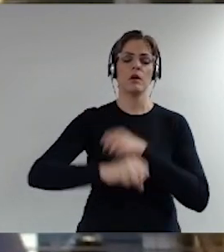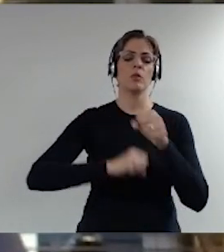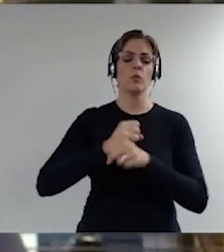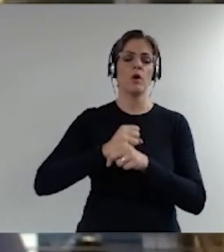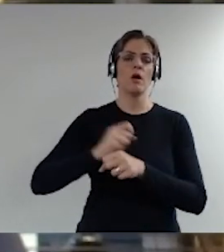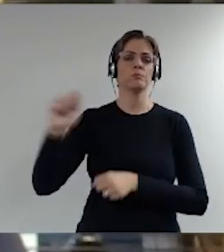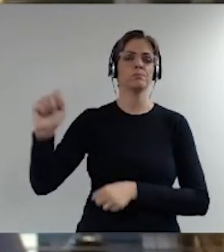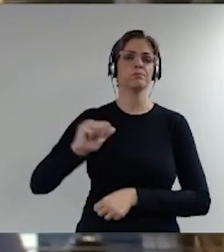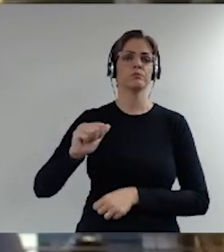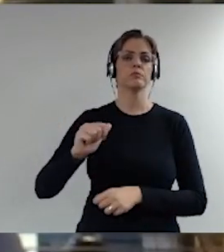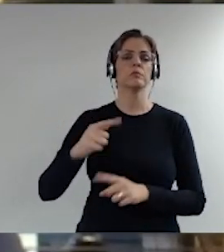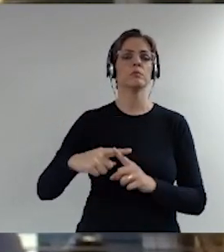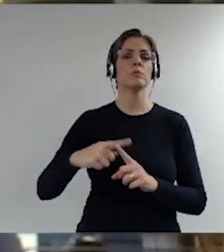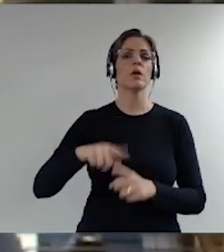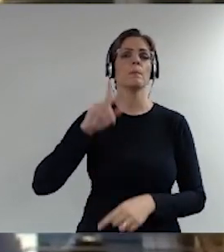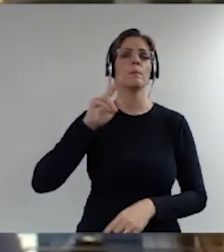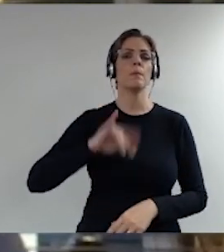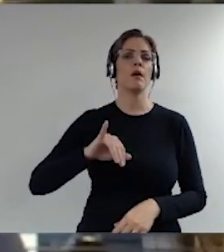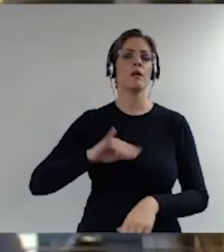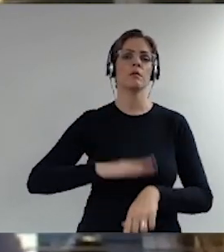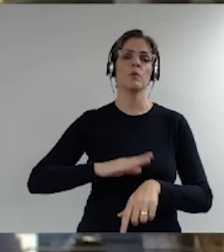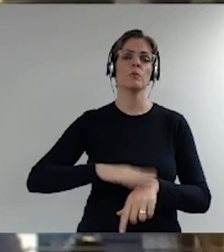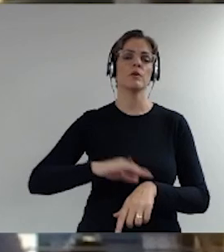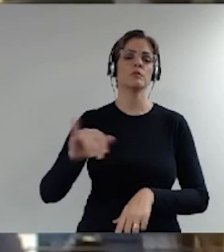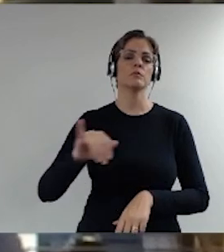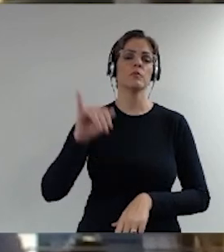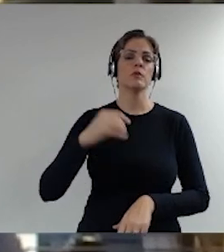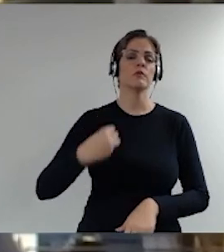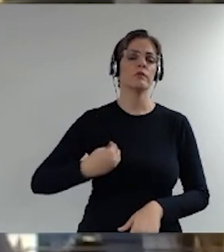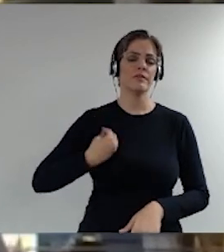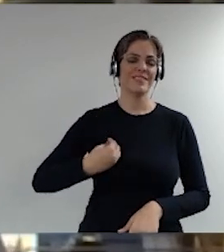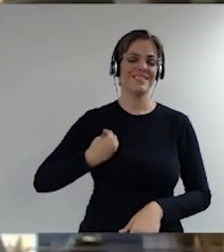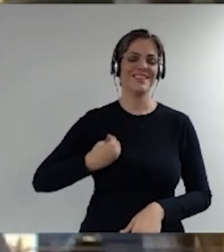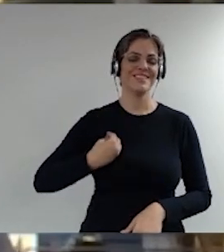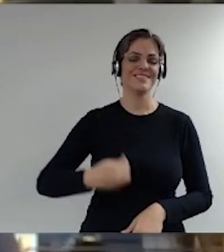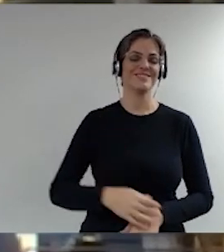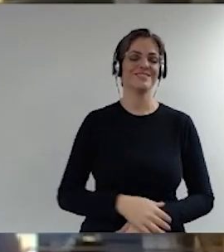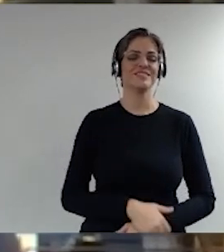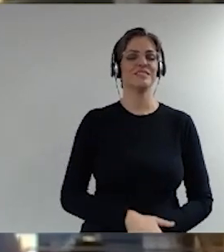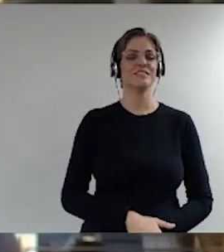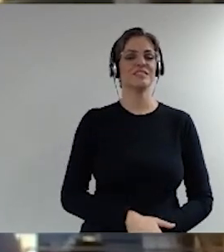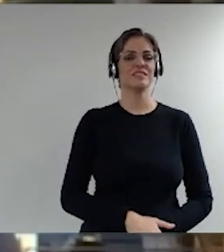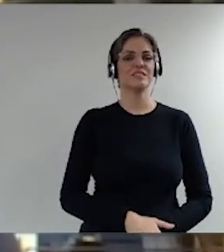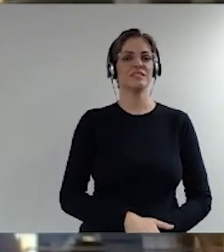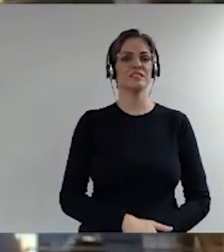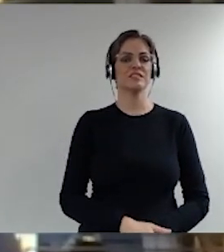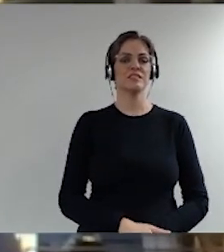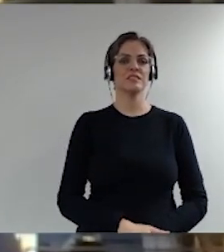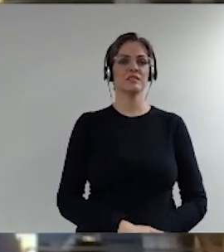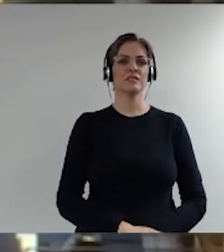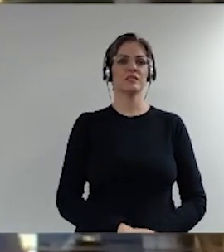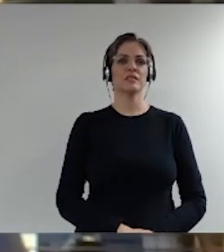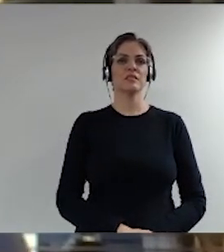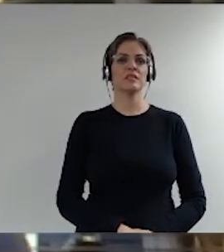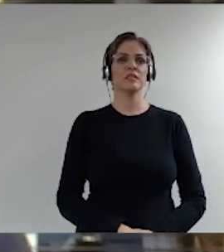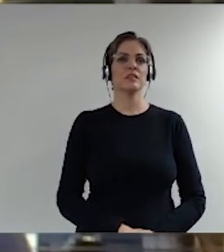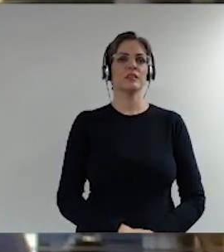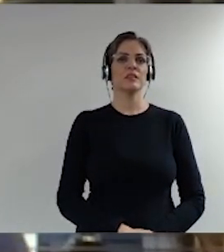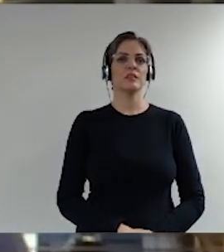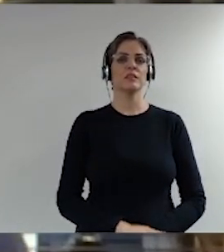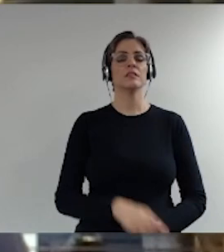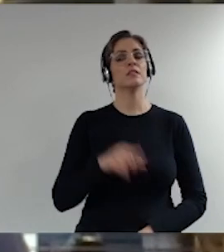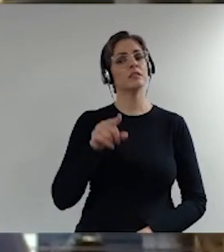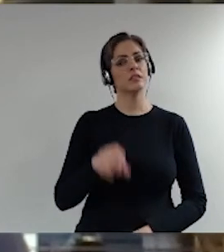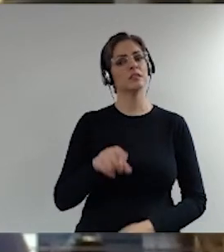ele se torna pai, esse momento tão rico da sua vida. Bom, para a Advocacia Nacional ter uma ideia, esses